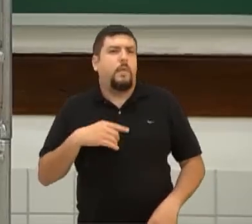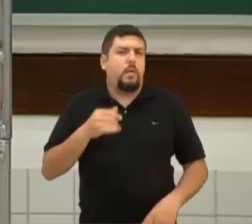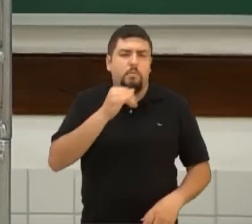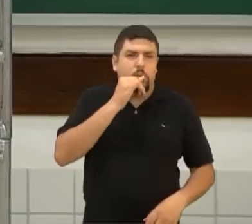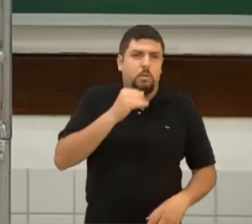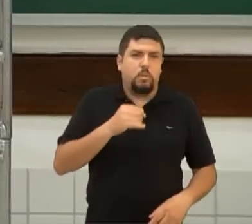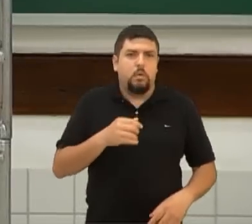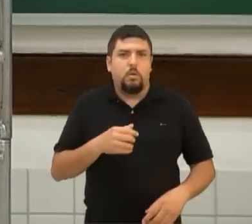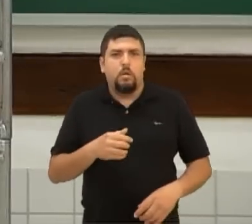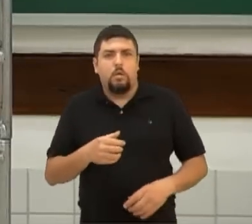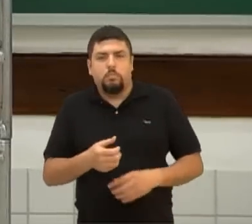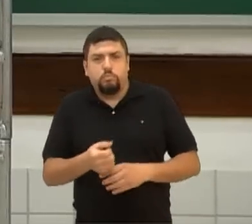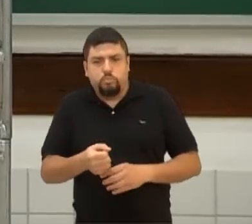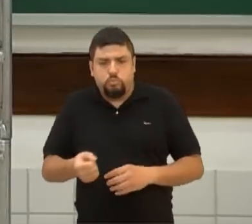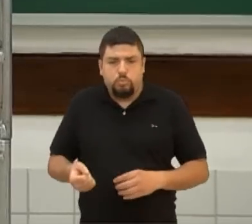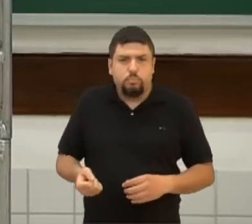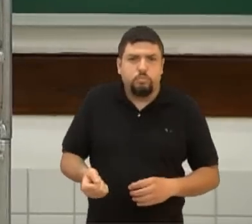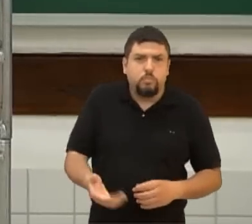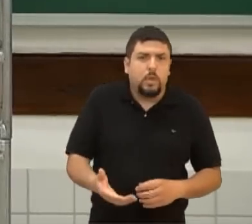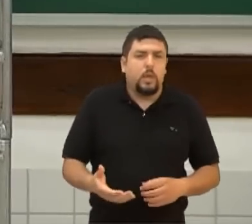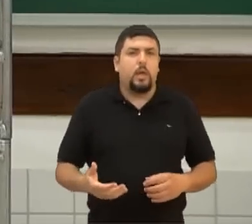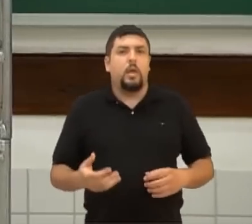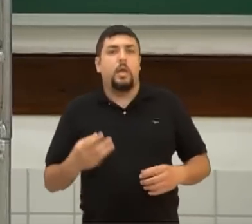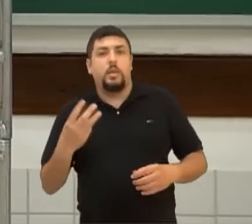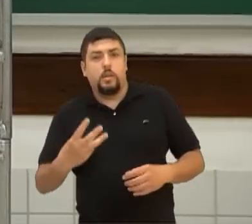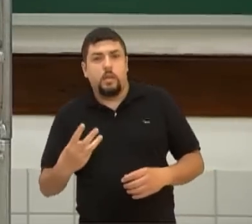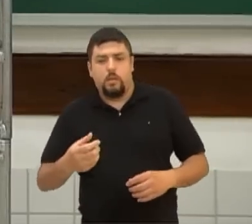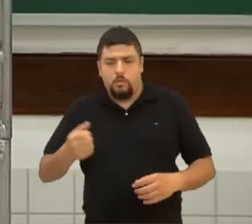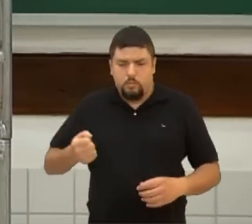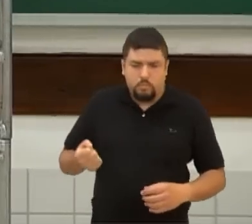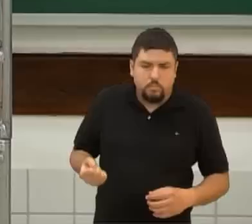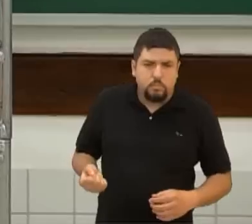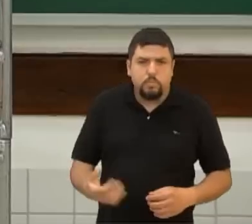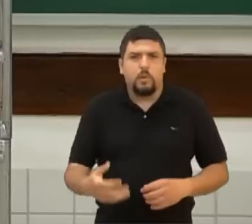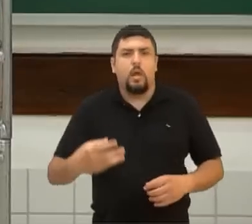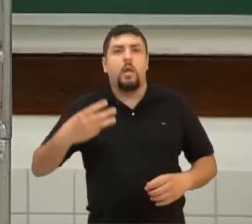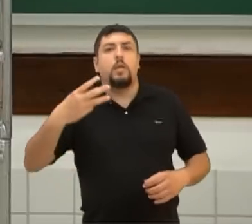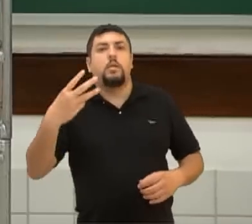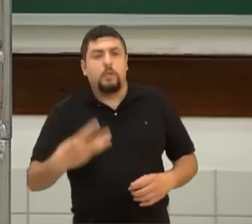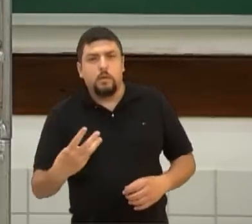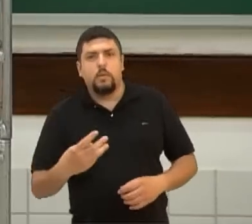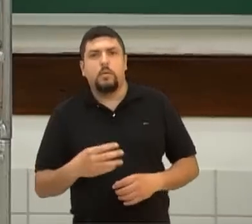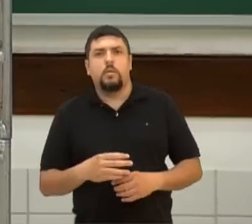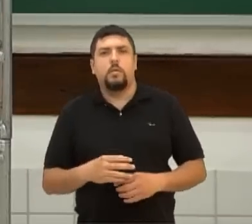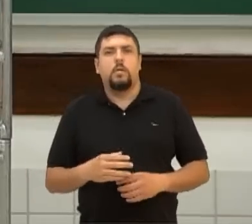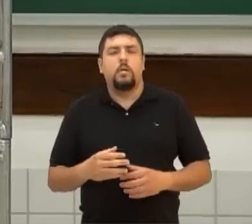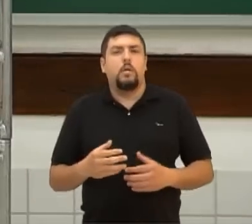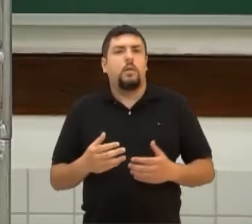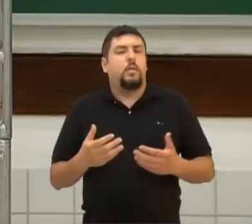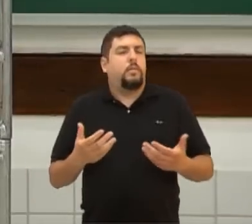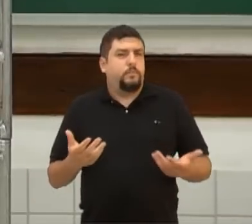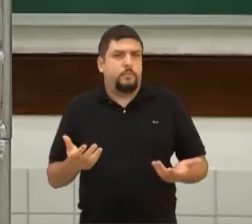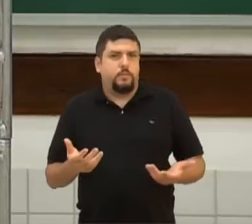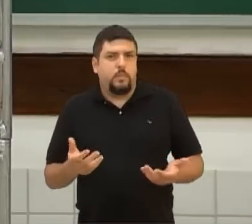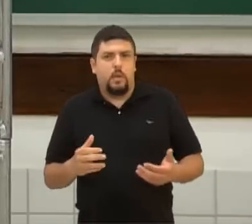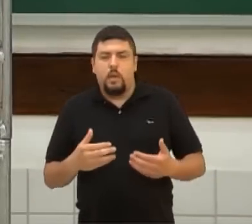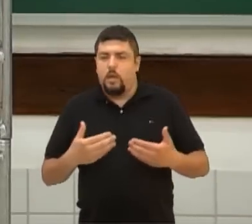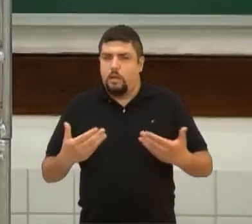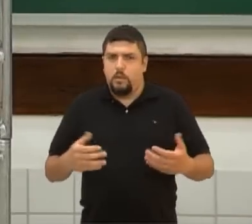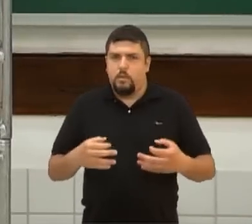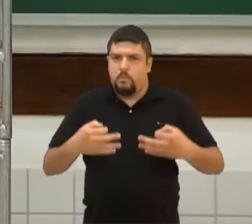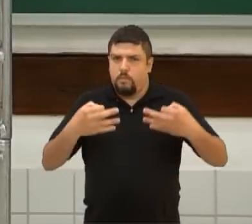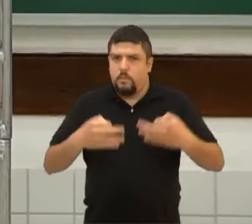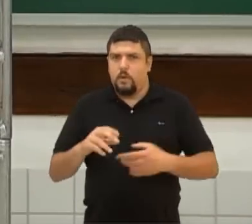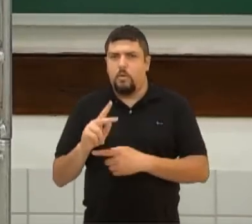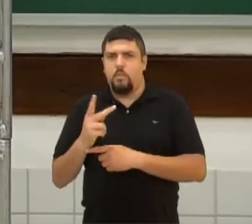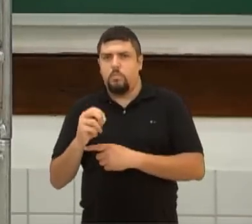3 2 vezes. Não é um dado honesto, eu estou aumentando a probabilidade da face 3, tá? Então, essa palavra ali, dado